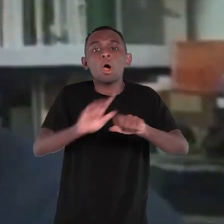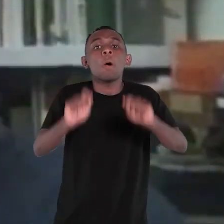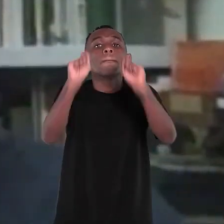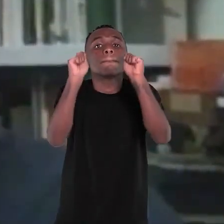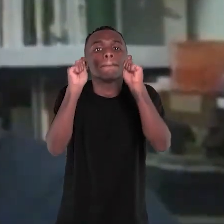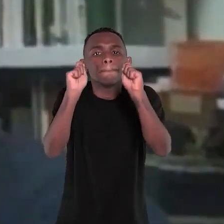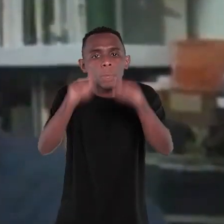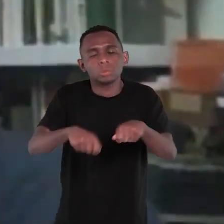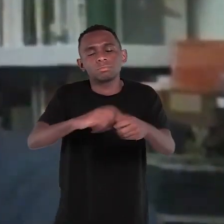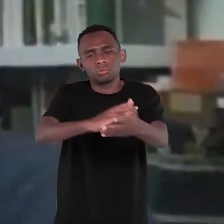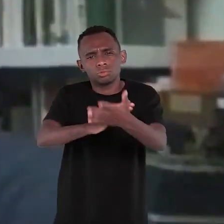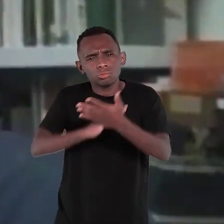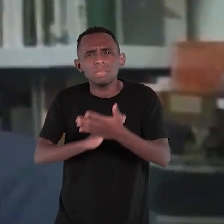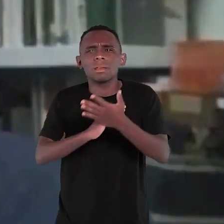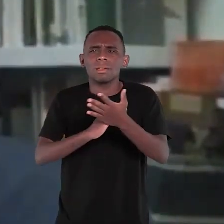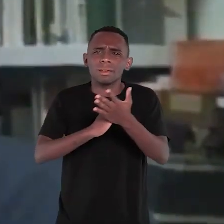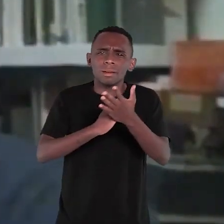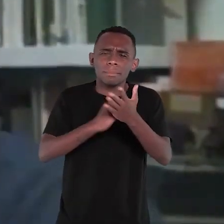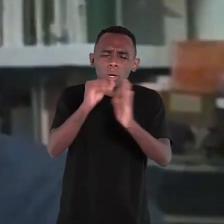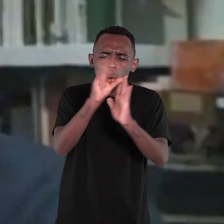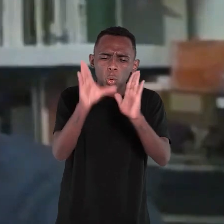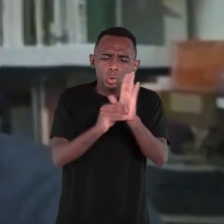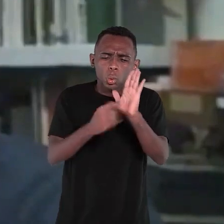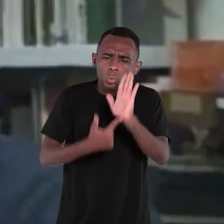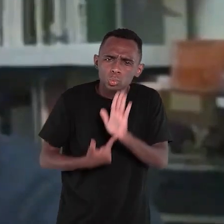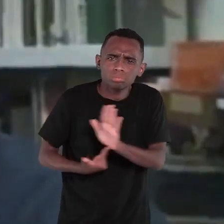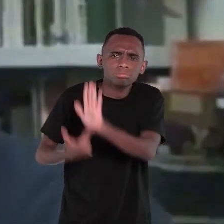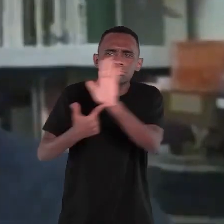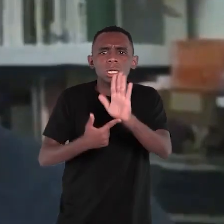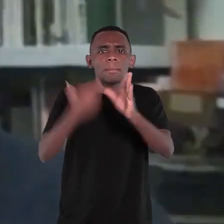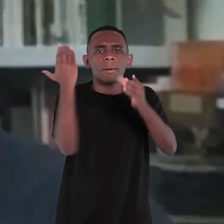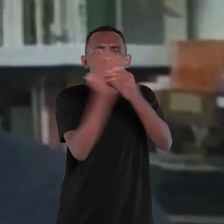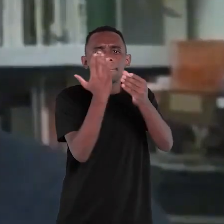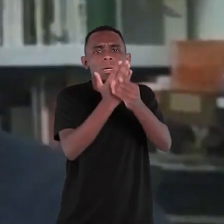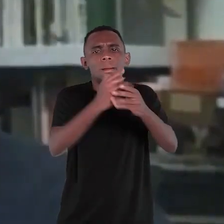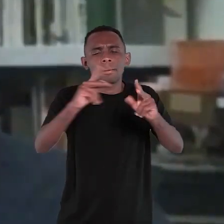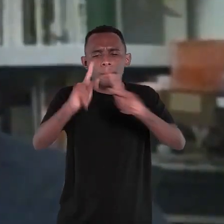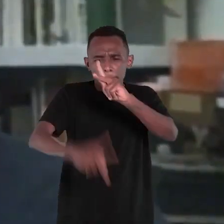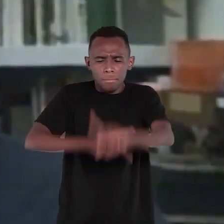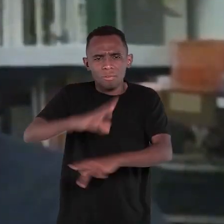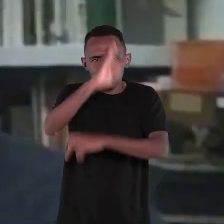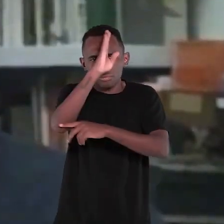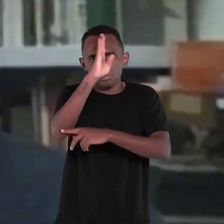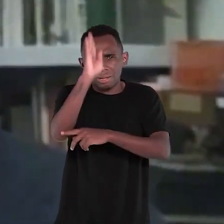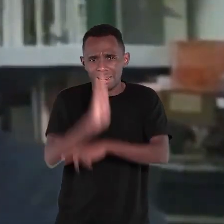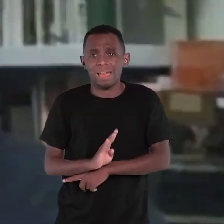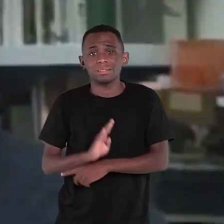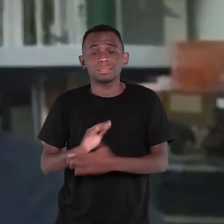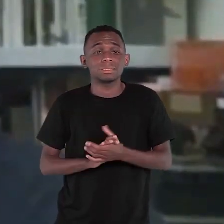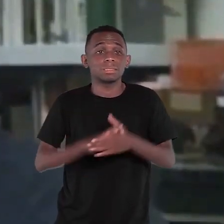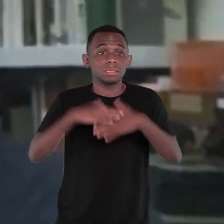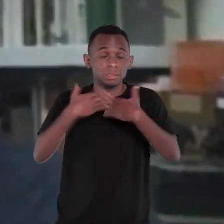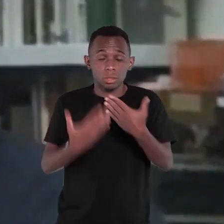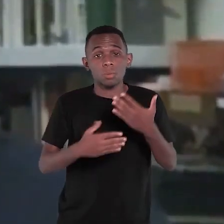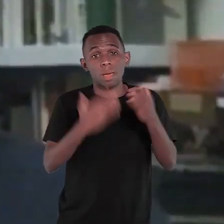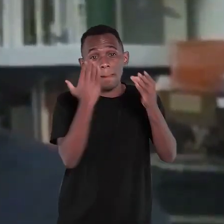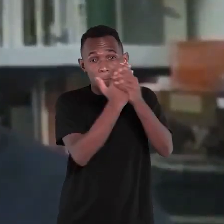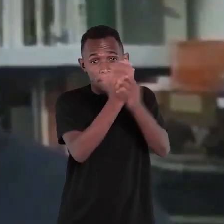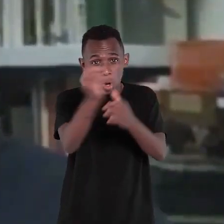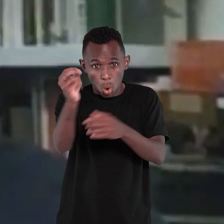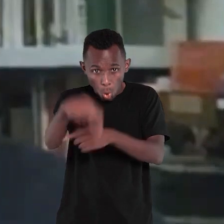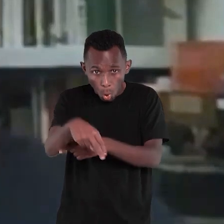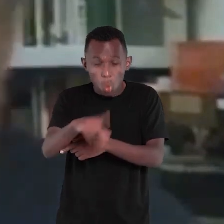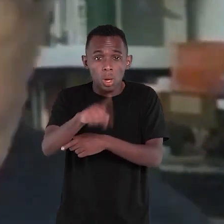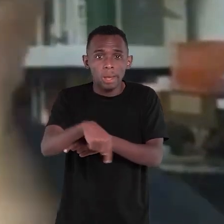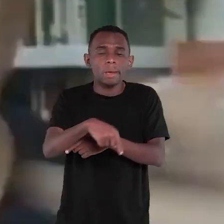nos ajudar a trazer conteúdos para uma biblioteca pública, né? E a Biblion